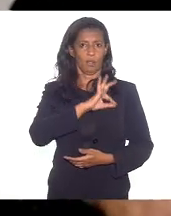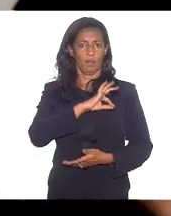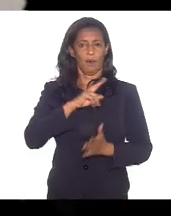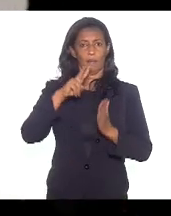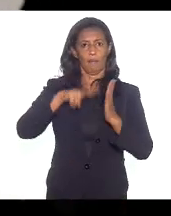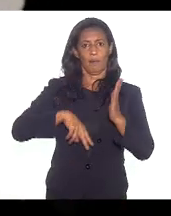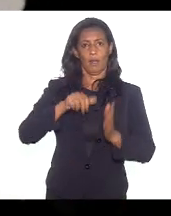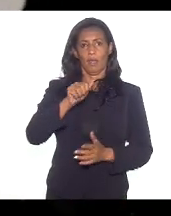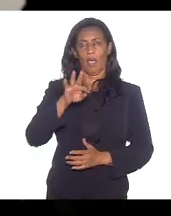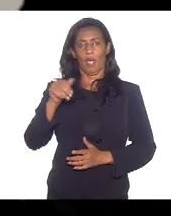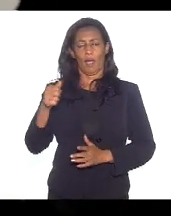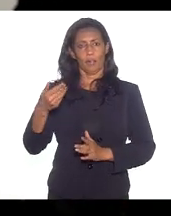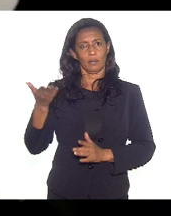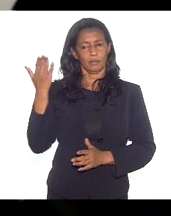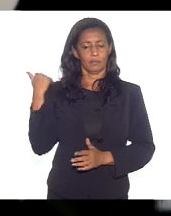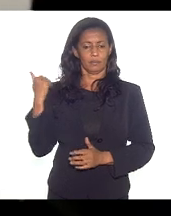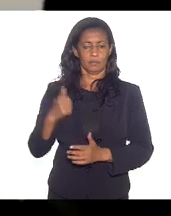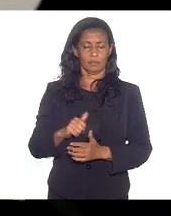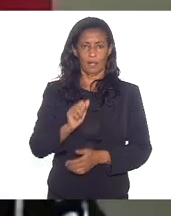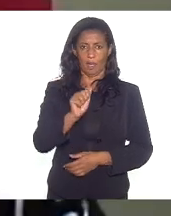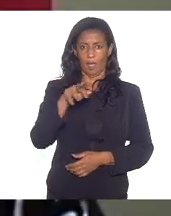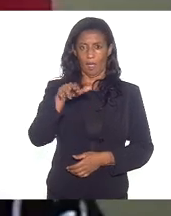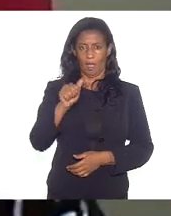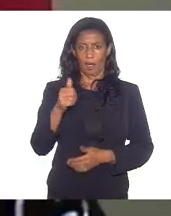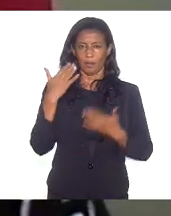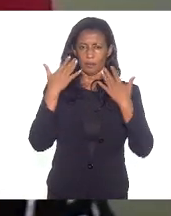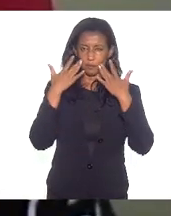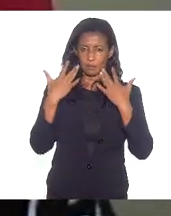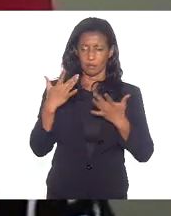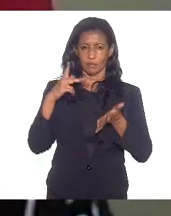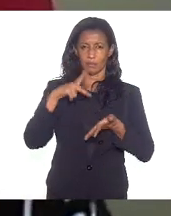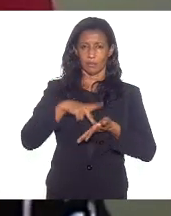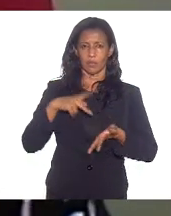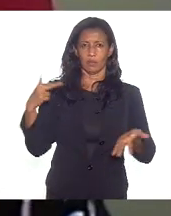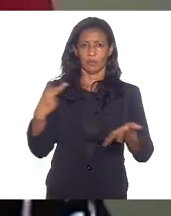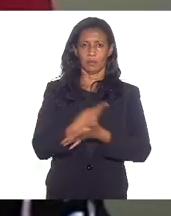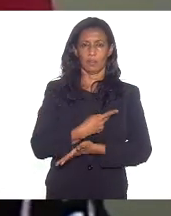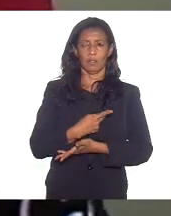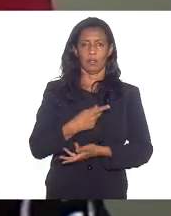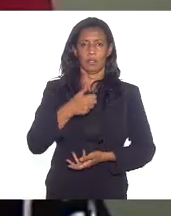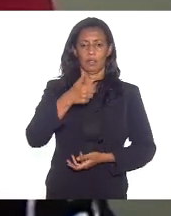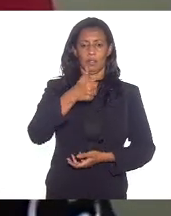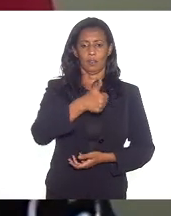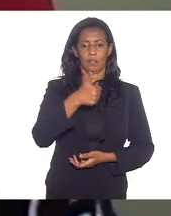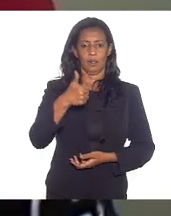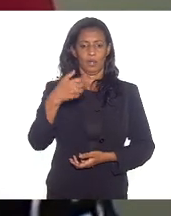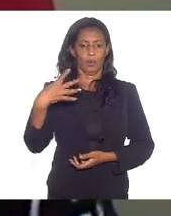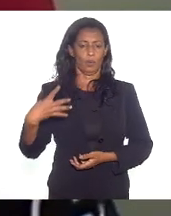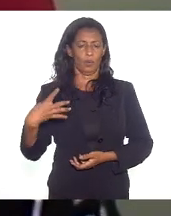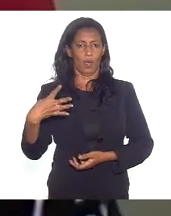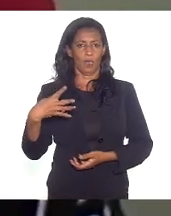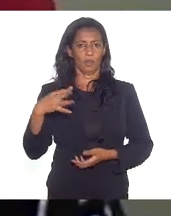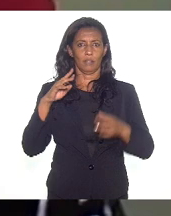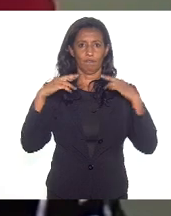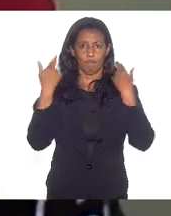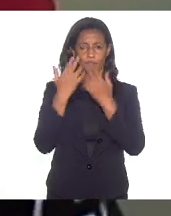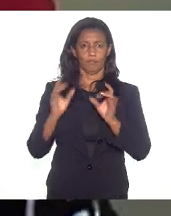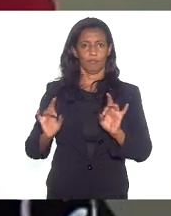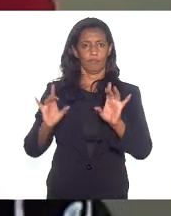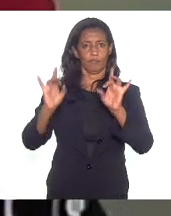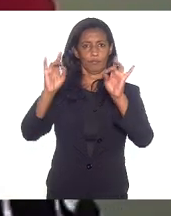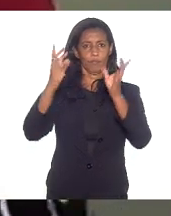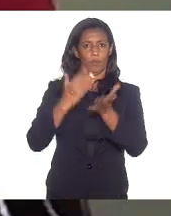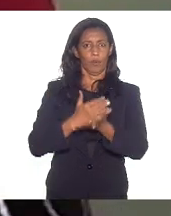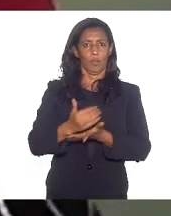leitura da ata da sessão anterior. A ata reflete com exatidão o ocorrido na 114ª sessão extraordinária,